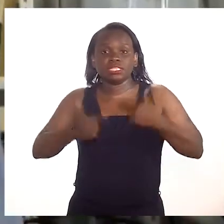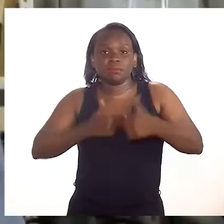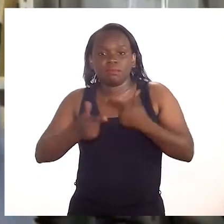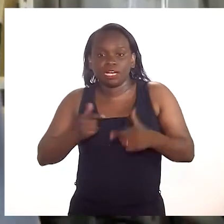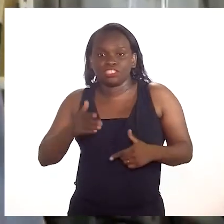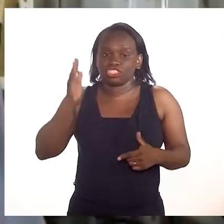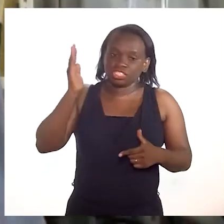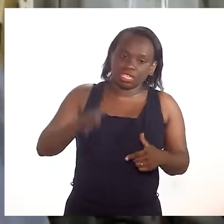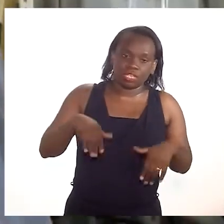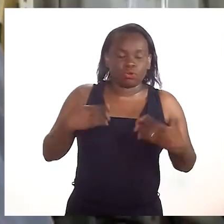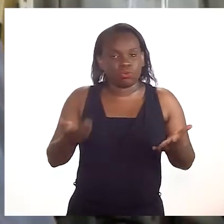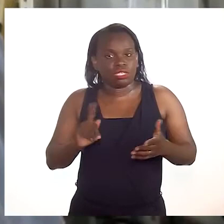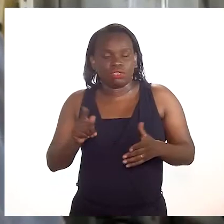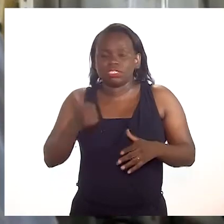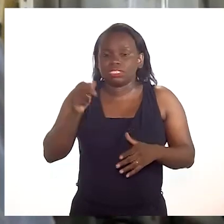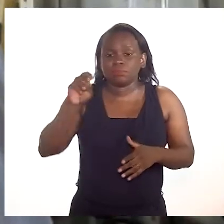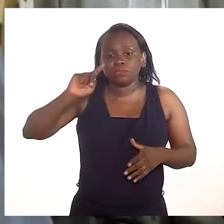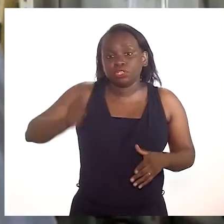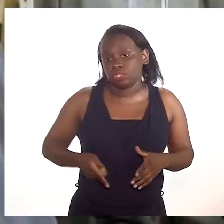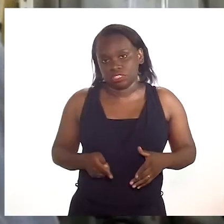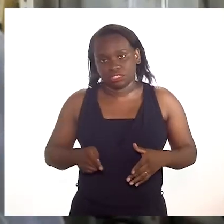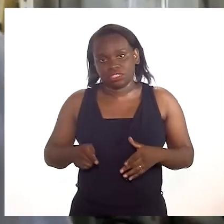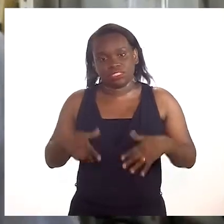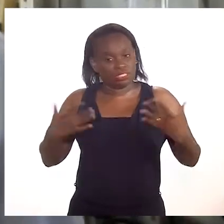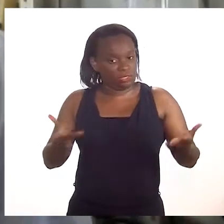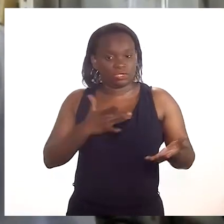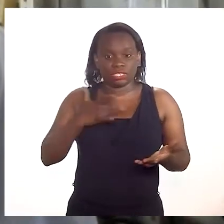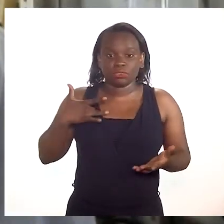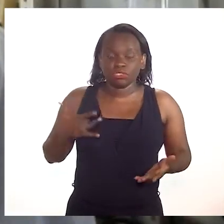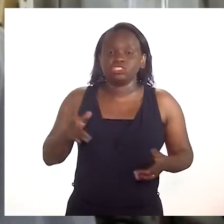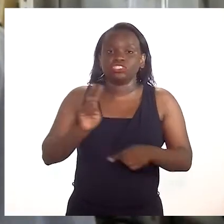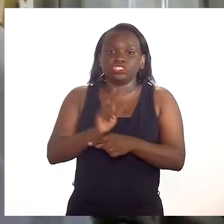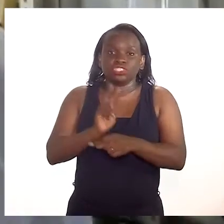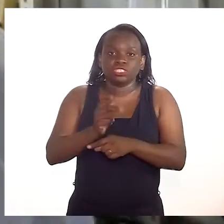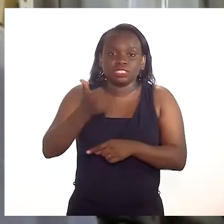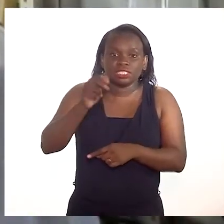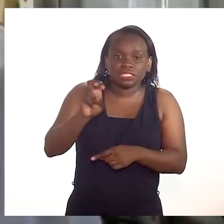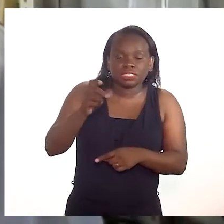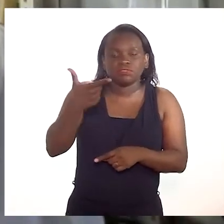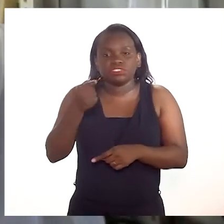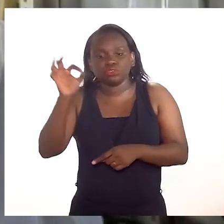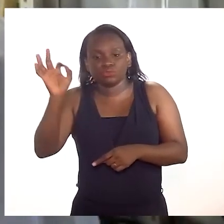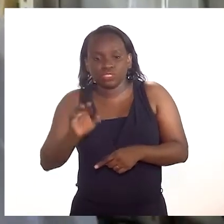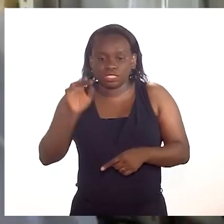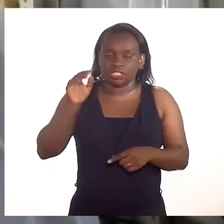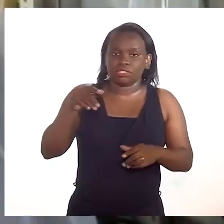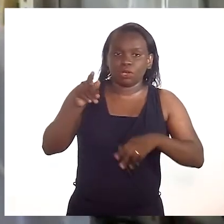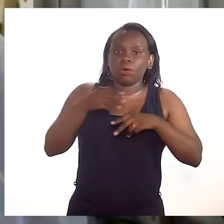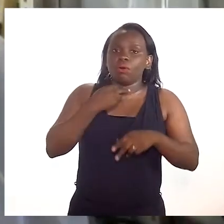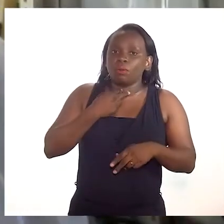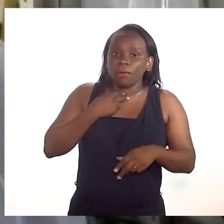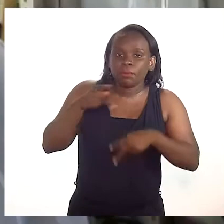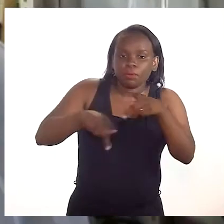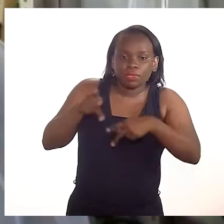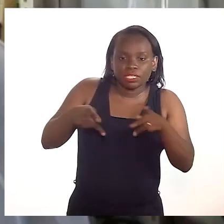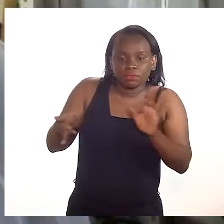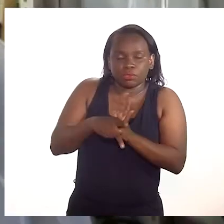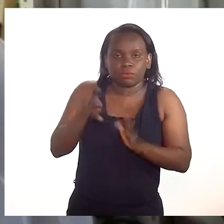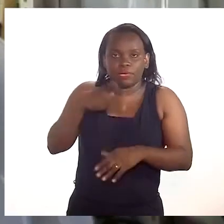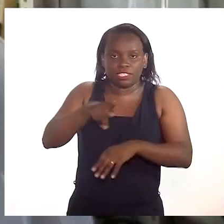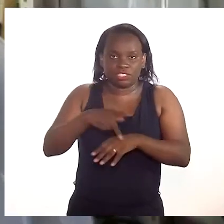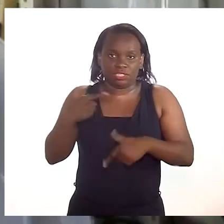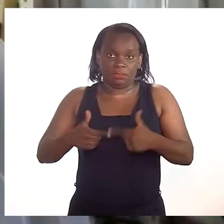emprego direto e indireto, são 15 milhões. Ou seja, a saúde representa 15, 20% da população ocupada hoje no